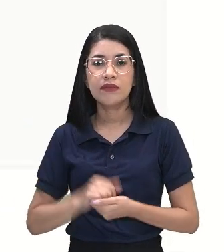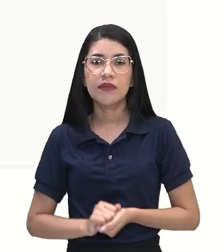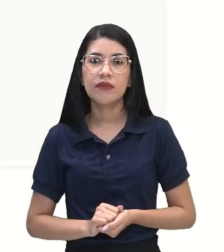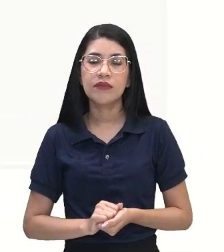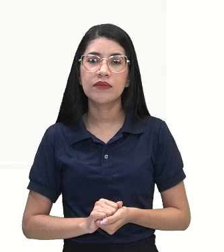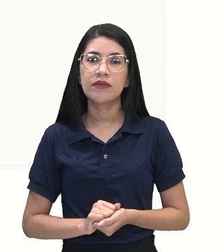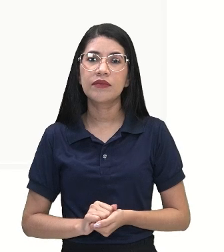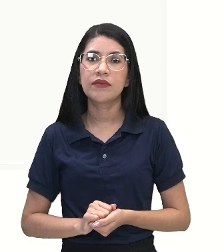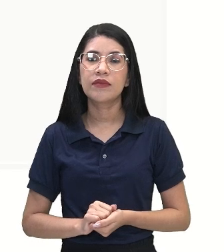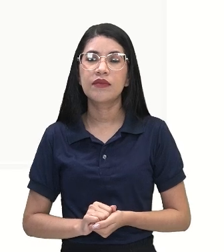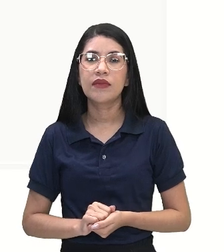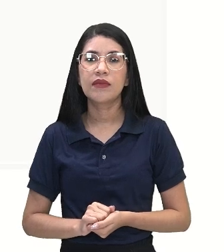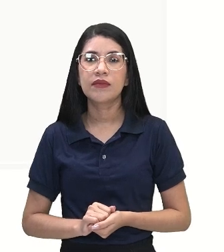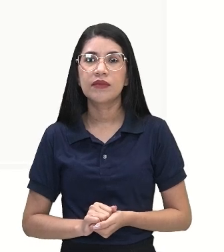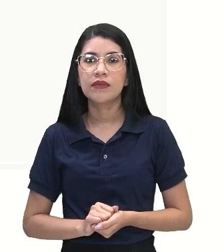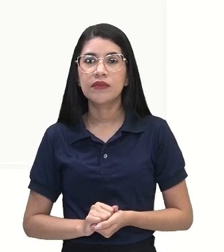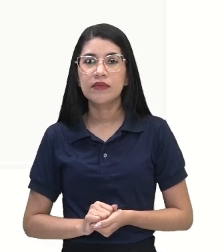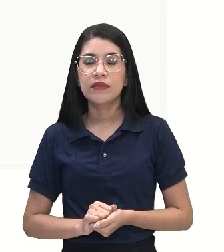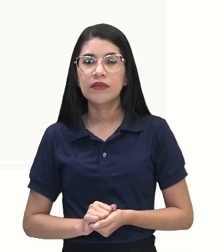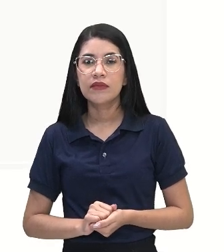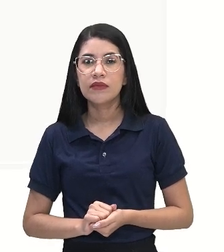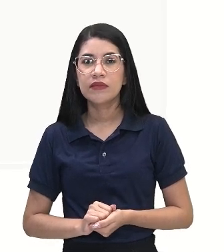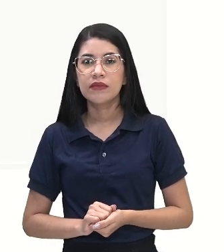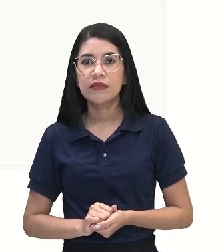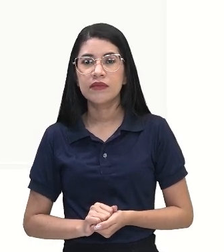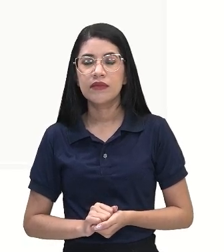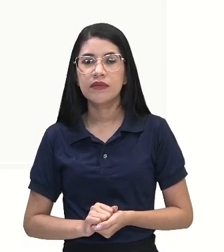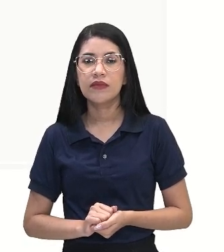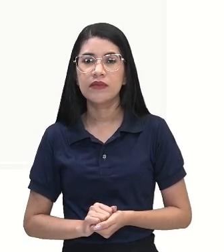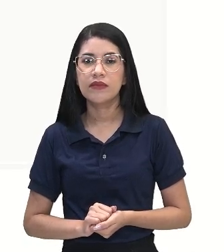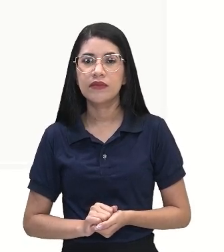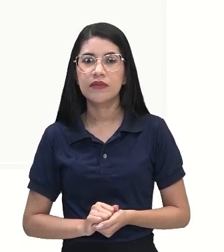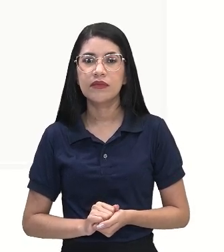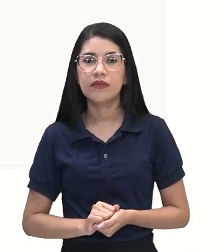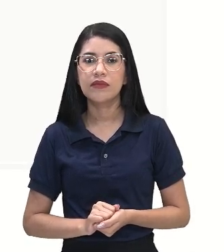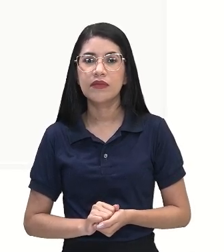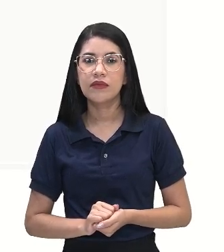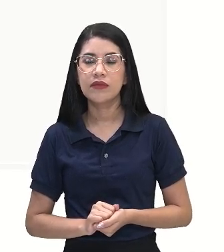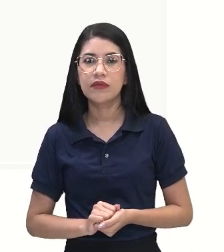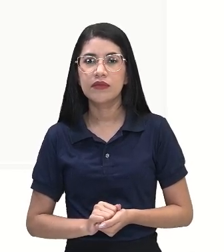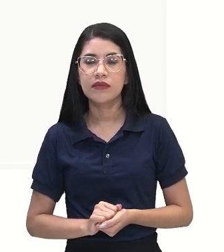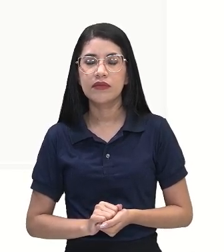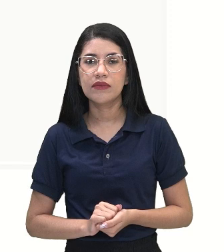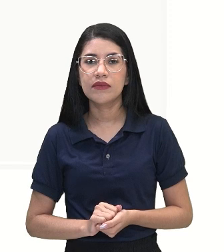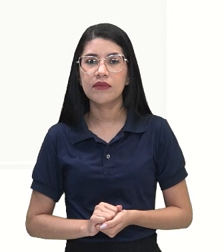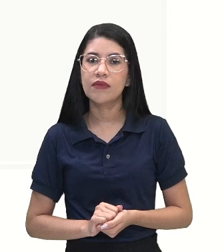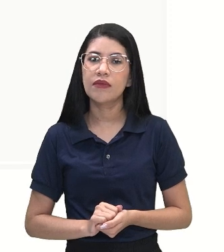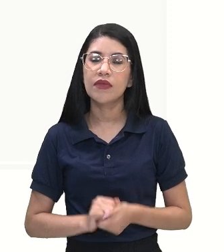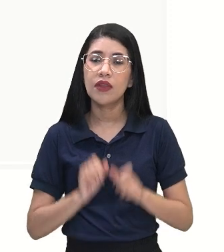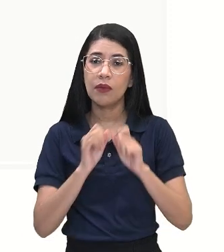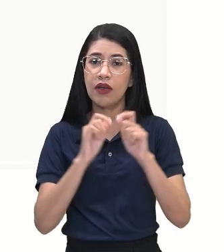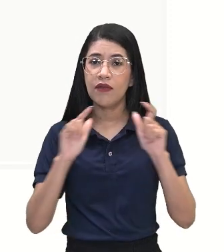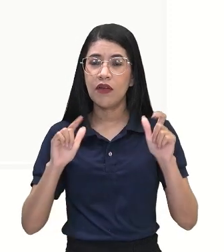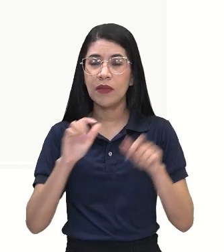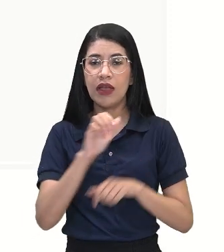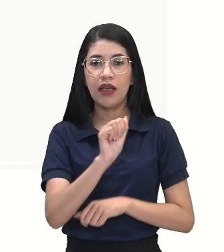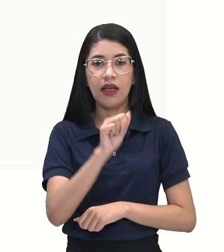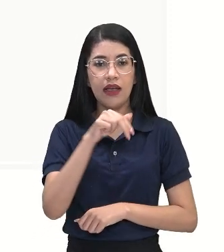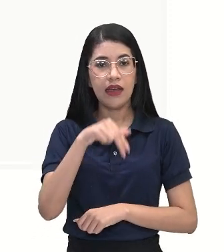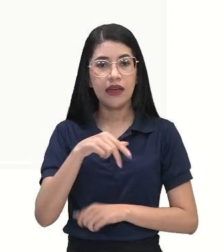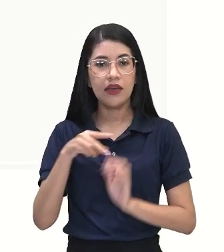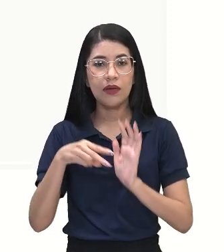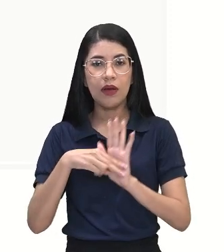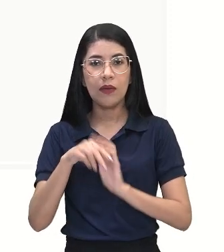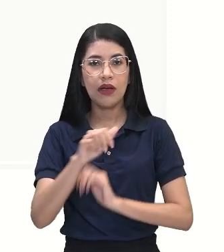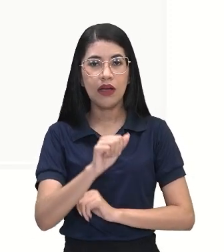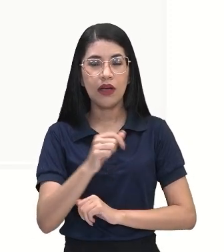geral dessa PA, que é esse daqui. A n é igual a